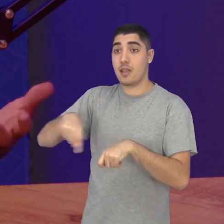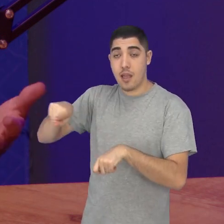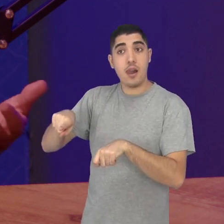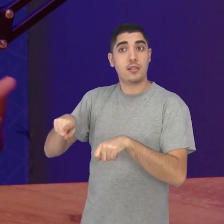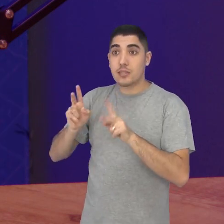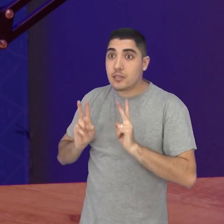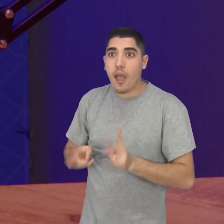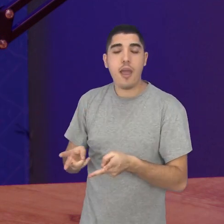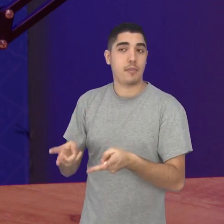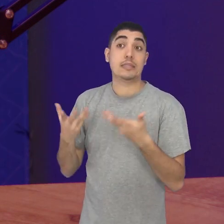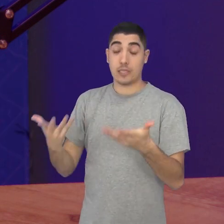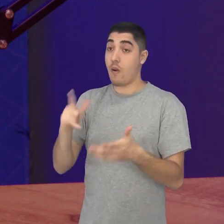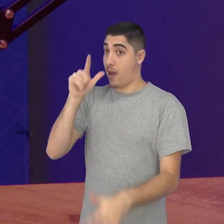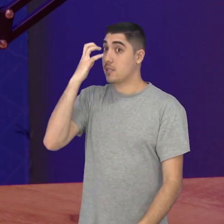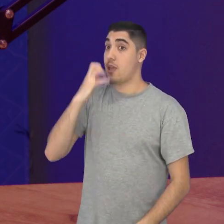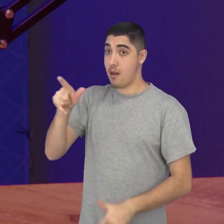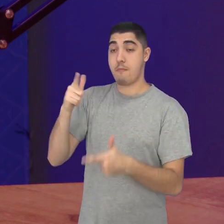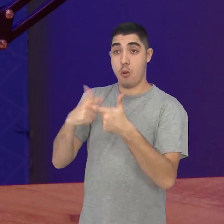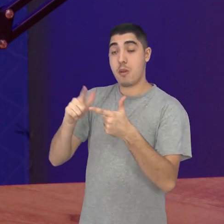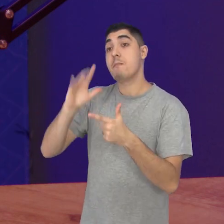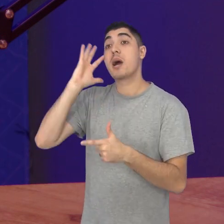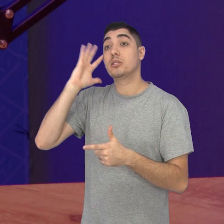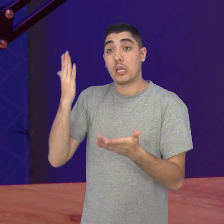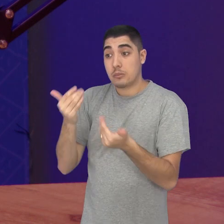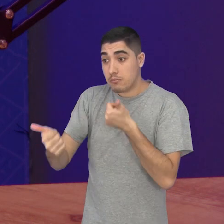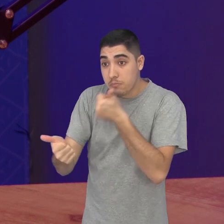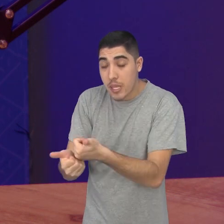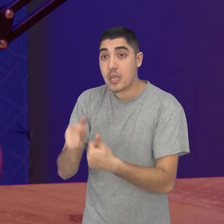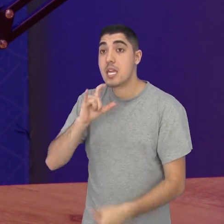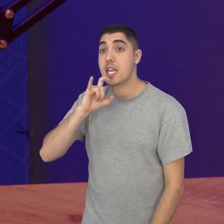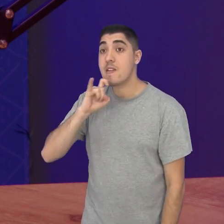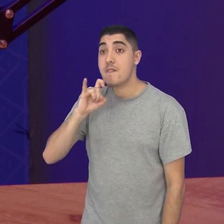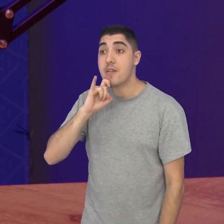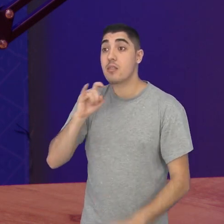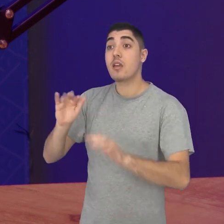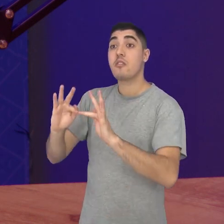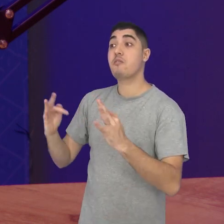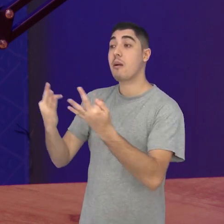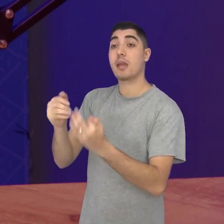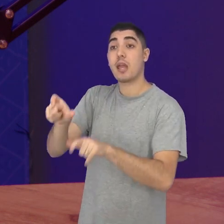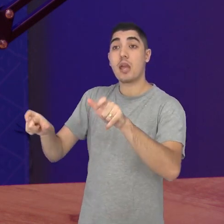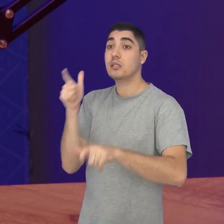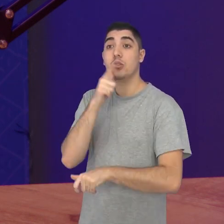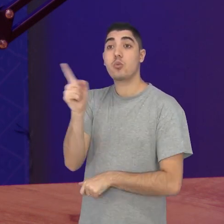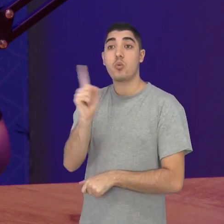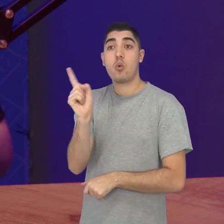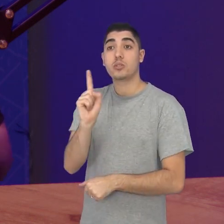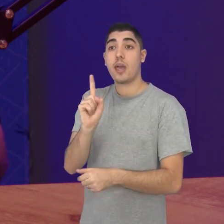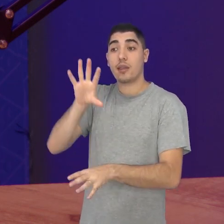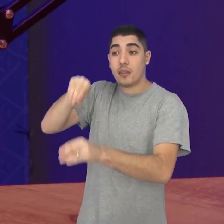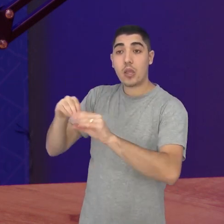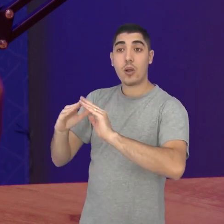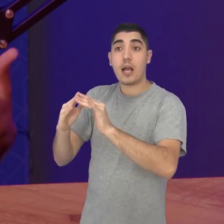precisam muito. Então, isso é muito sério, porque já pensou, o inverno lá tá chegando e pode ser que as famílias não tenham nem como